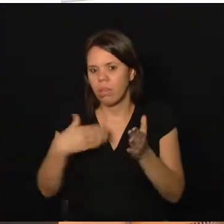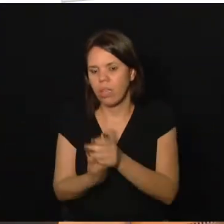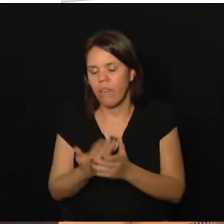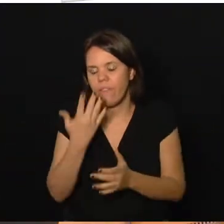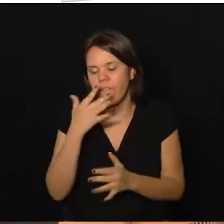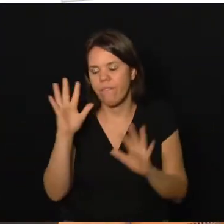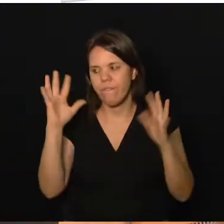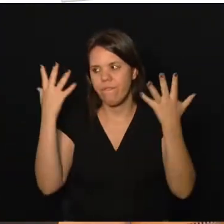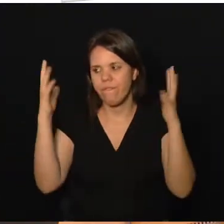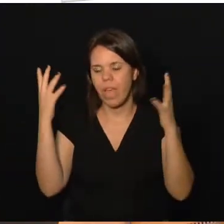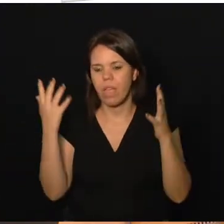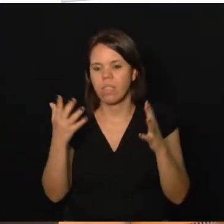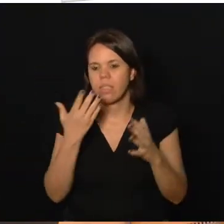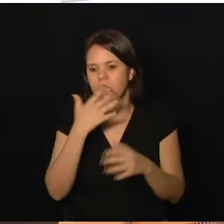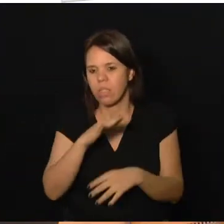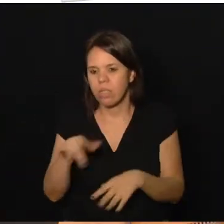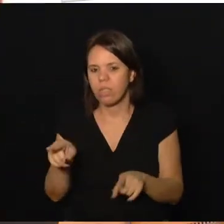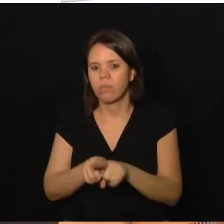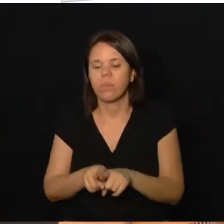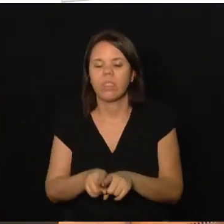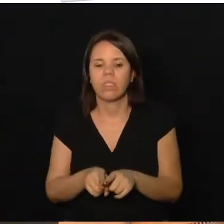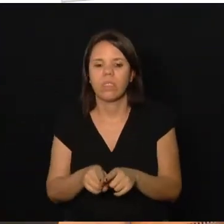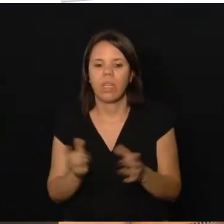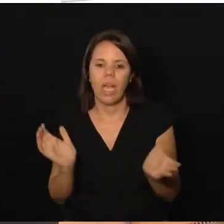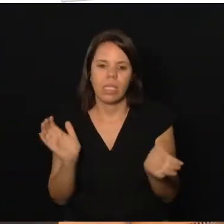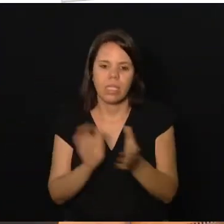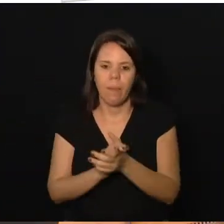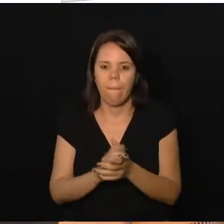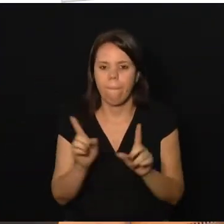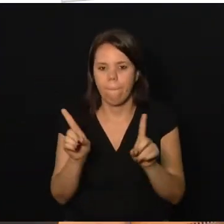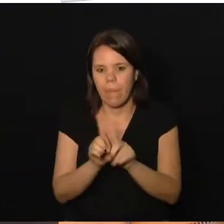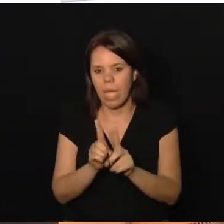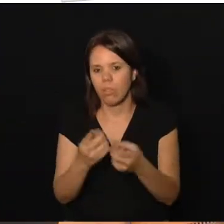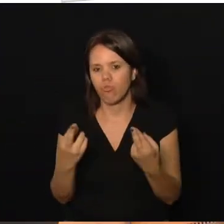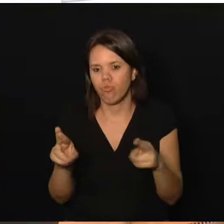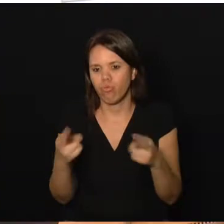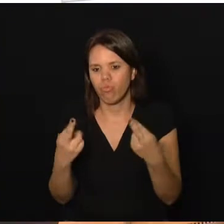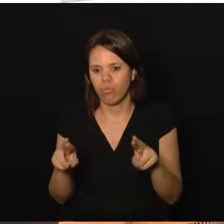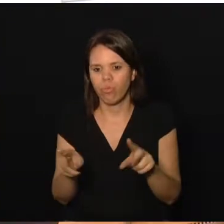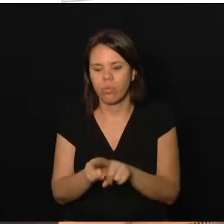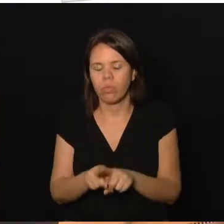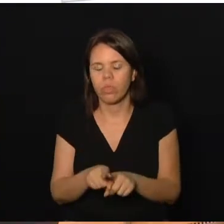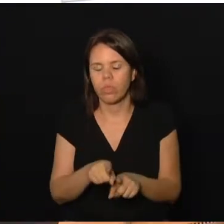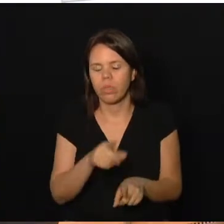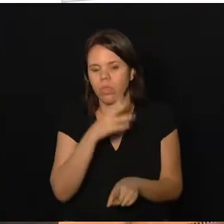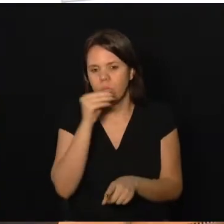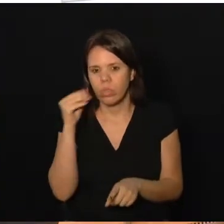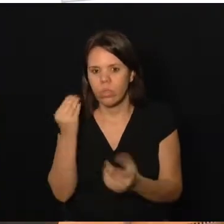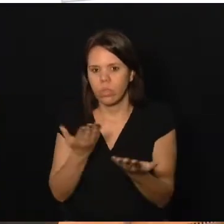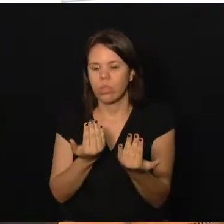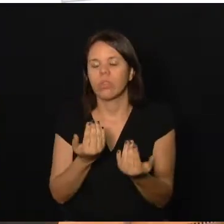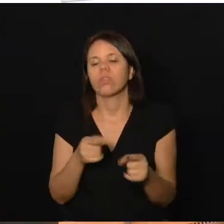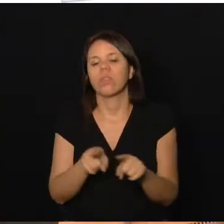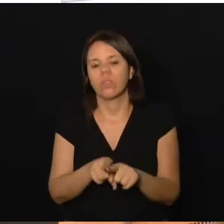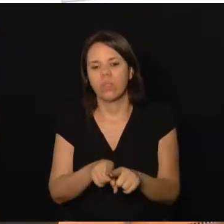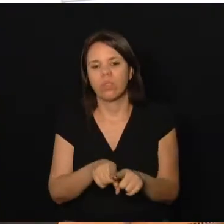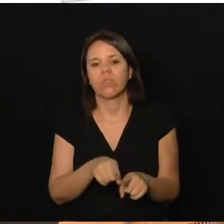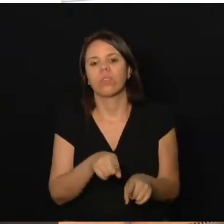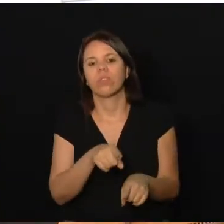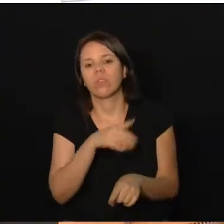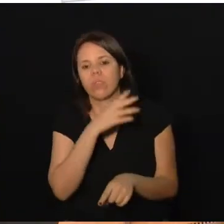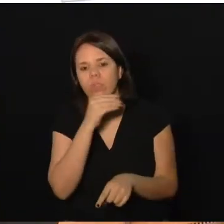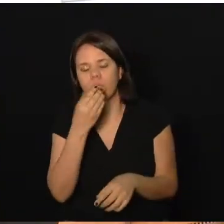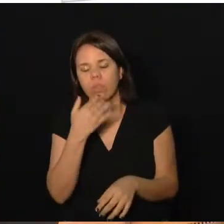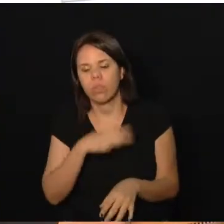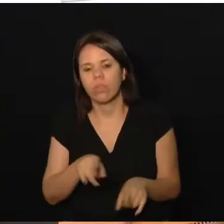né? Casamento e churrascos. Então, a criança, o adolescente, o jovem já vê isso no meio da